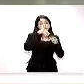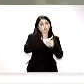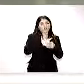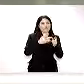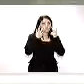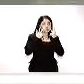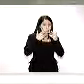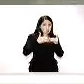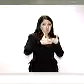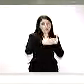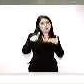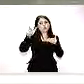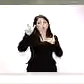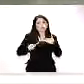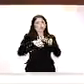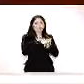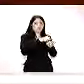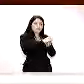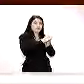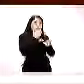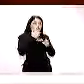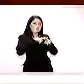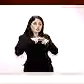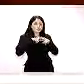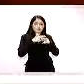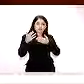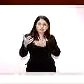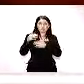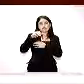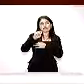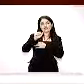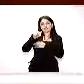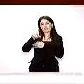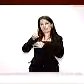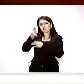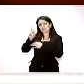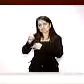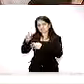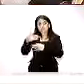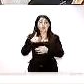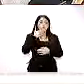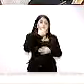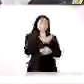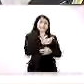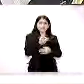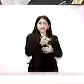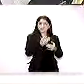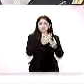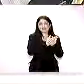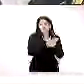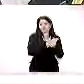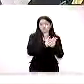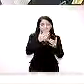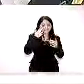conselheiro tem a palavra o conselheiro samio F senhor presidente senhor relator é pedir Vista desses autos só para uma